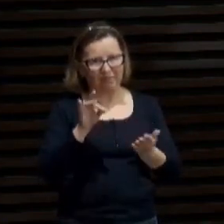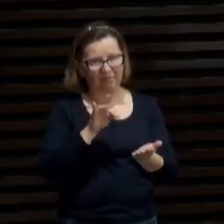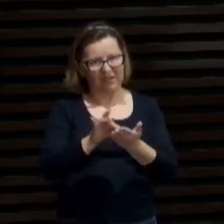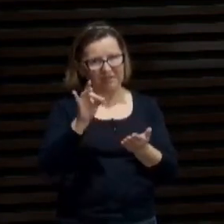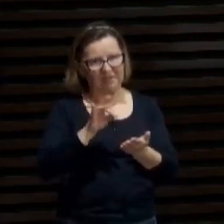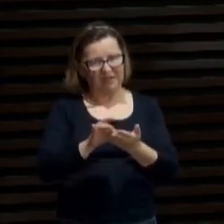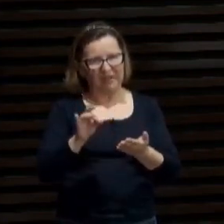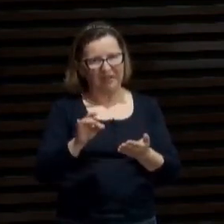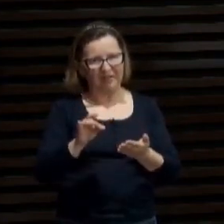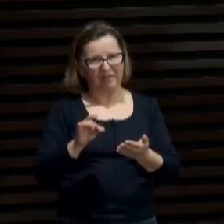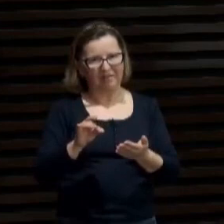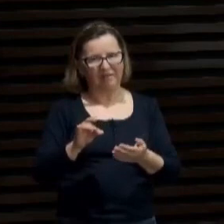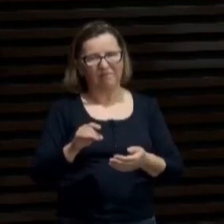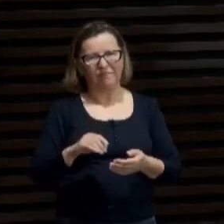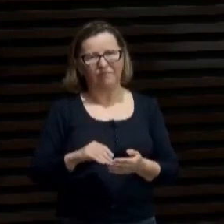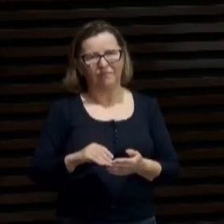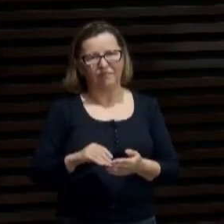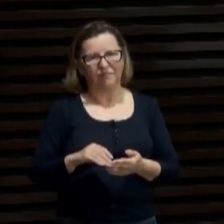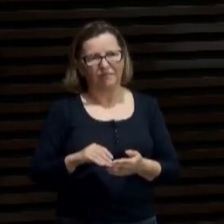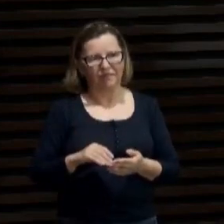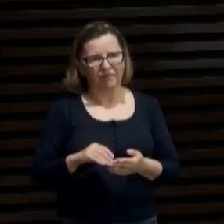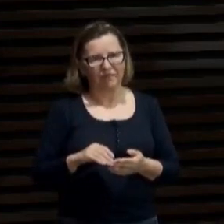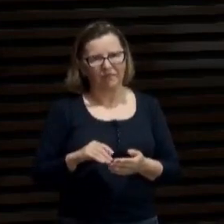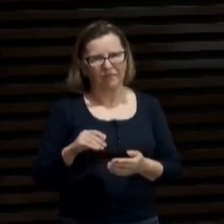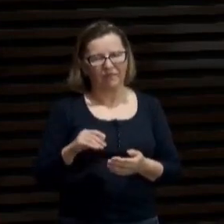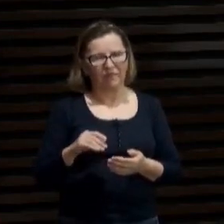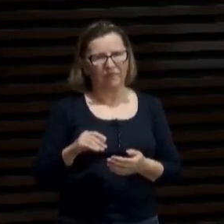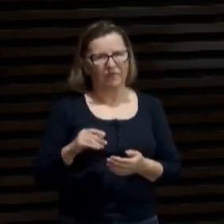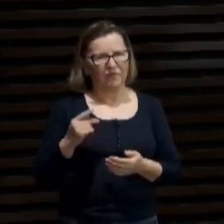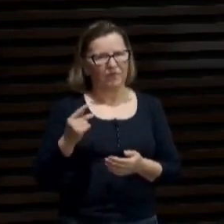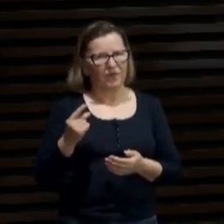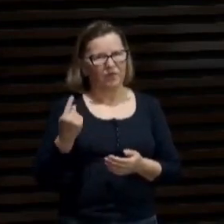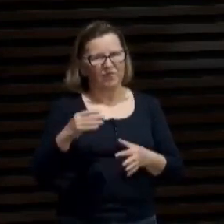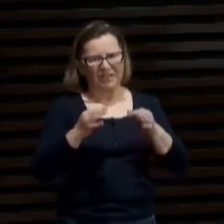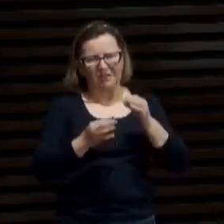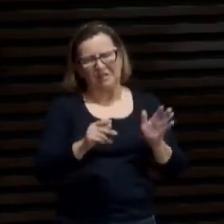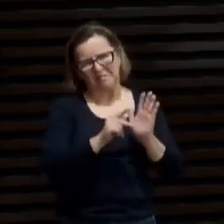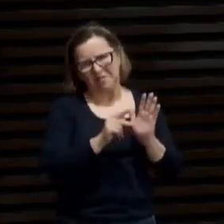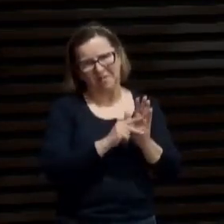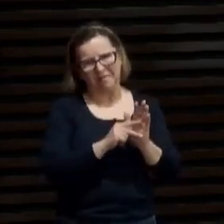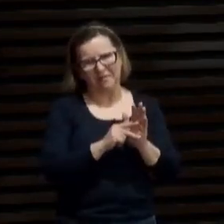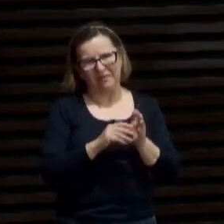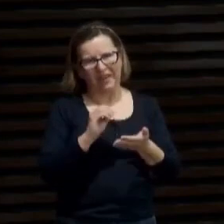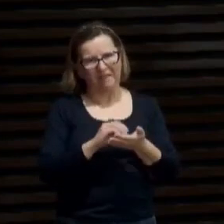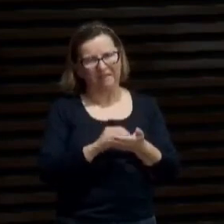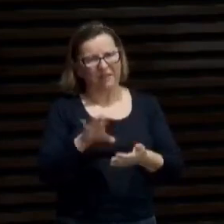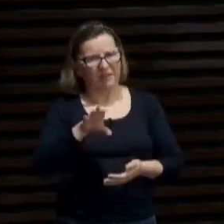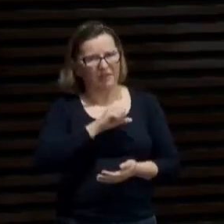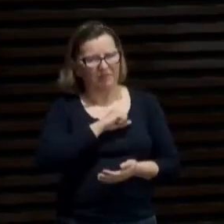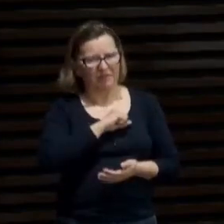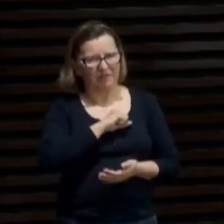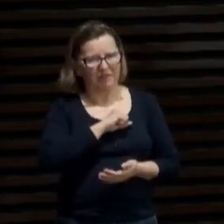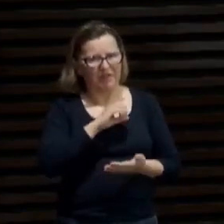ou a sua justiça, que você não abre mão da sua razão. O desafeto, a inimizade, a falta